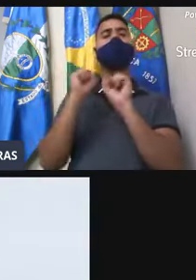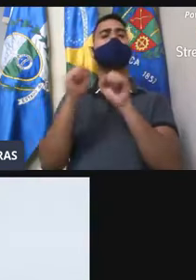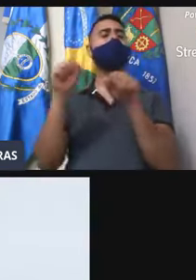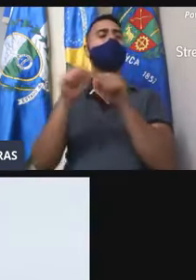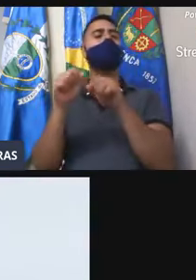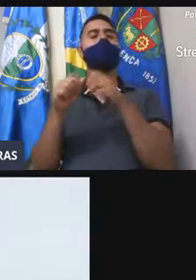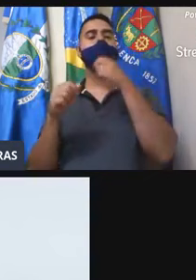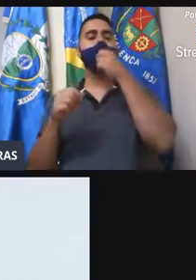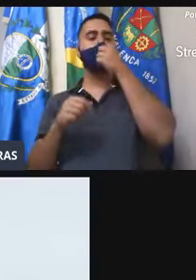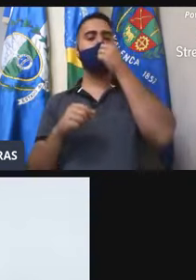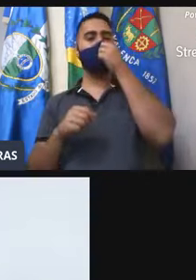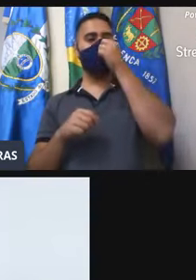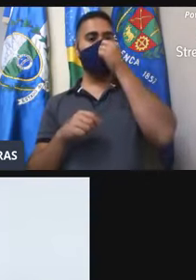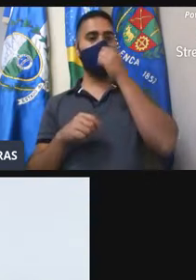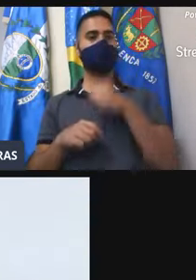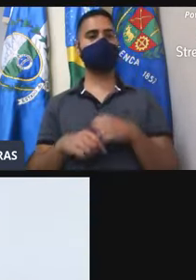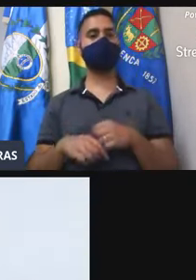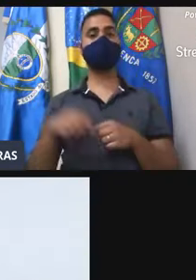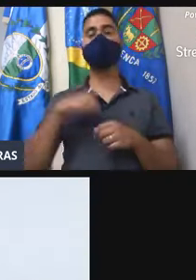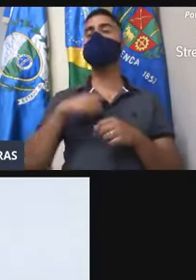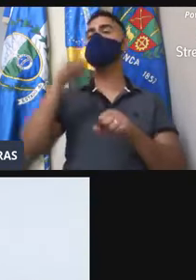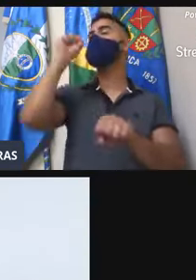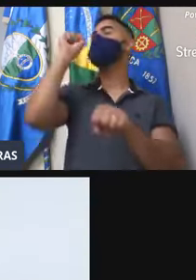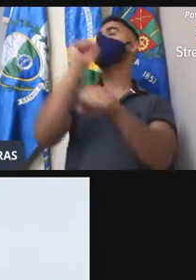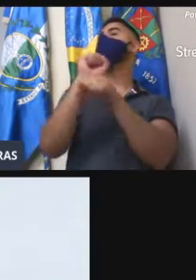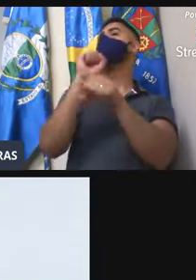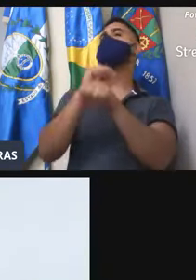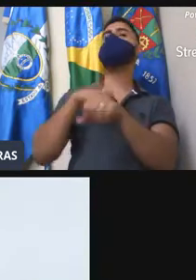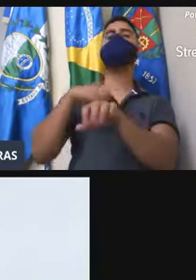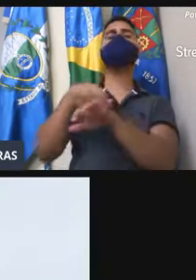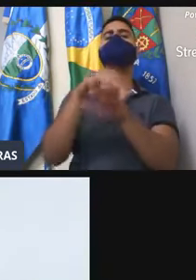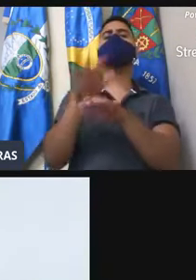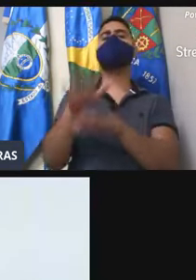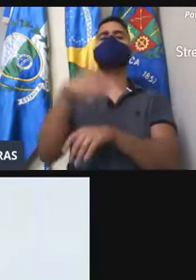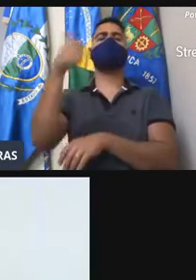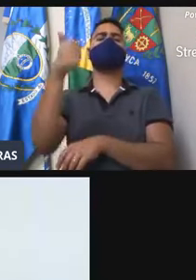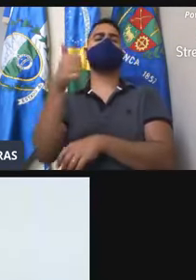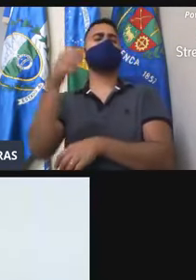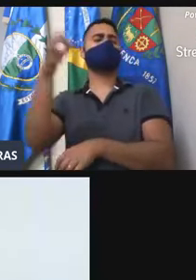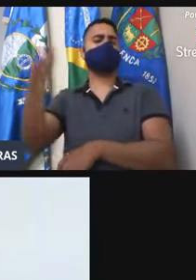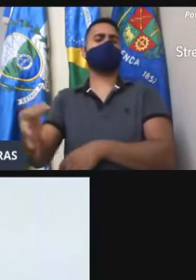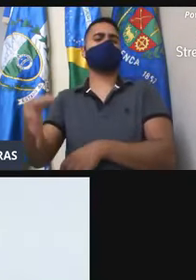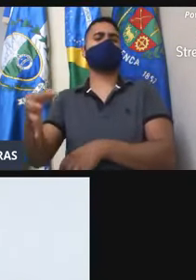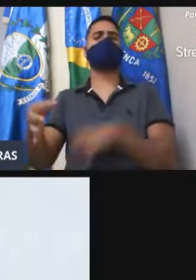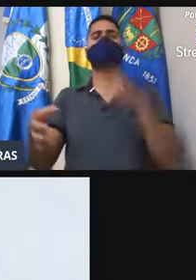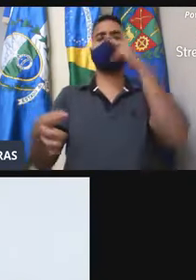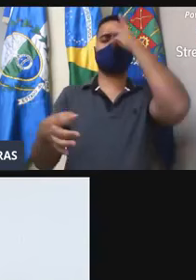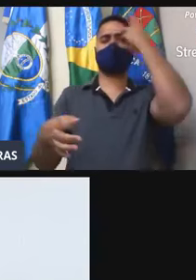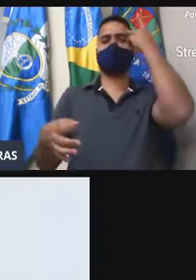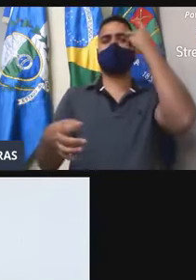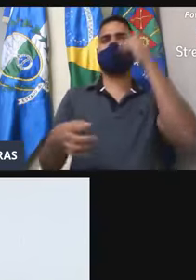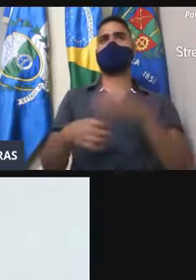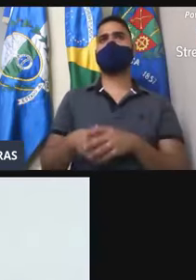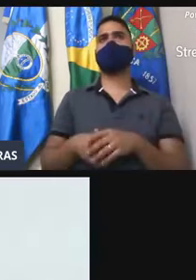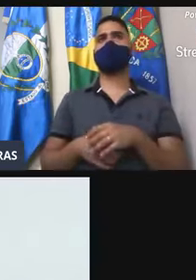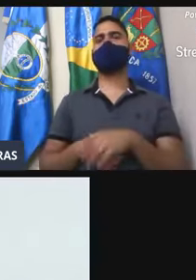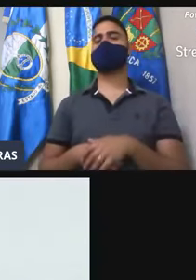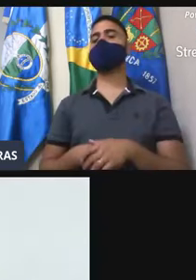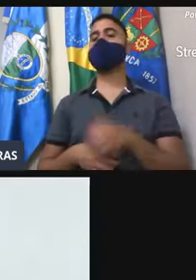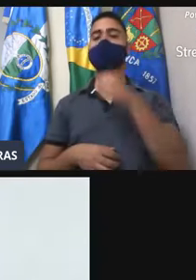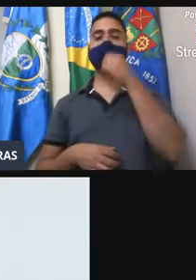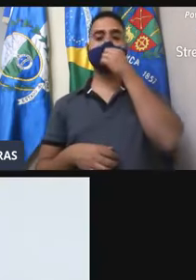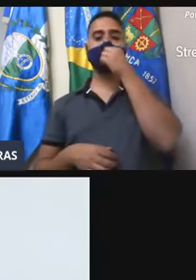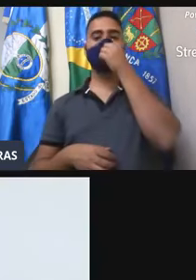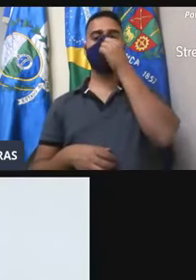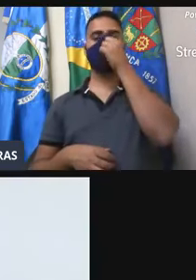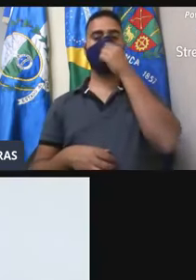aí modernizar e dar aí uma esperança de um transporte público mais justo para as pessoas. Você imagina um